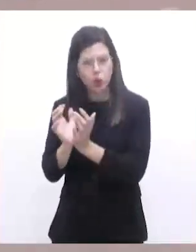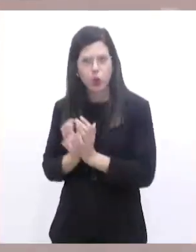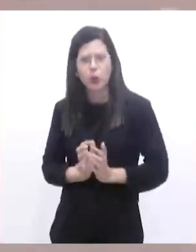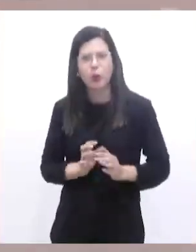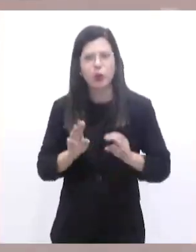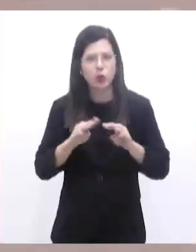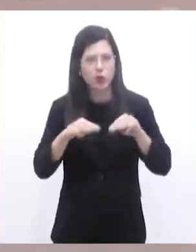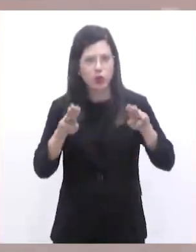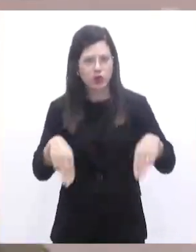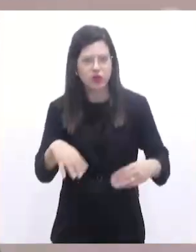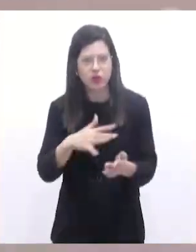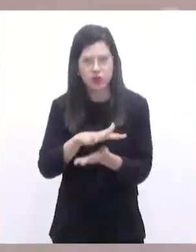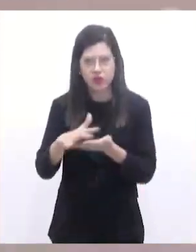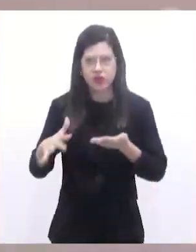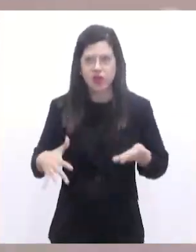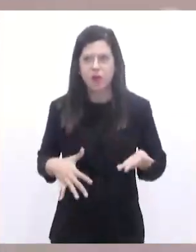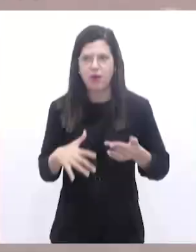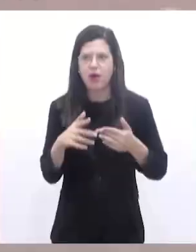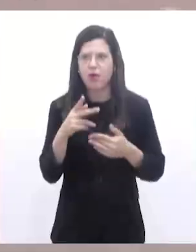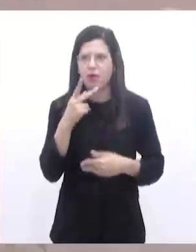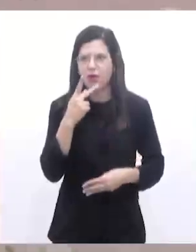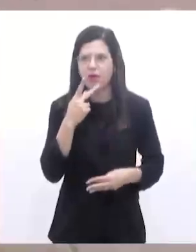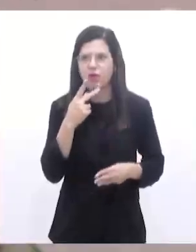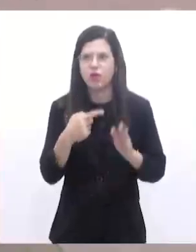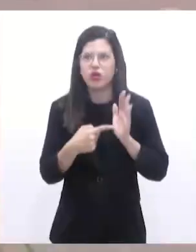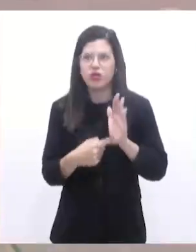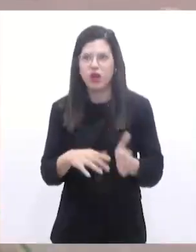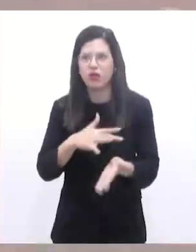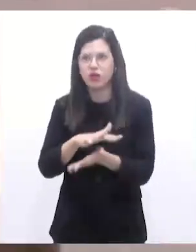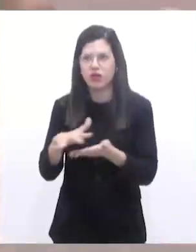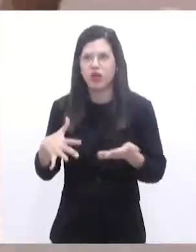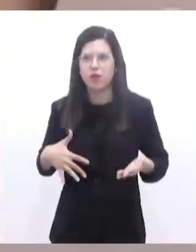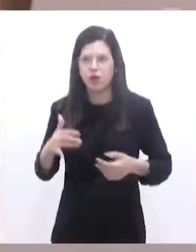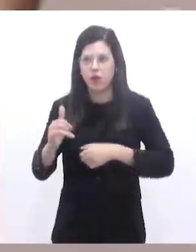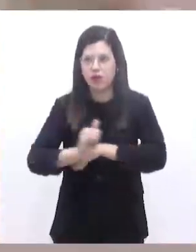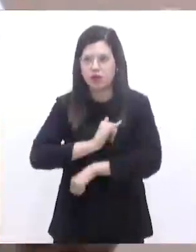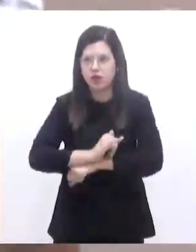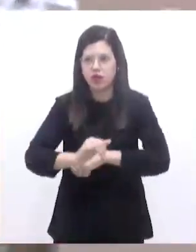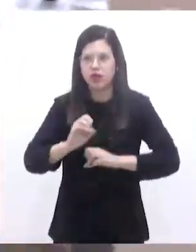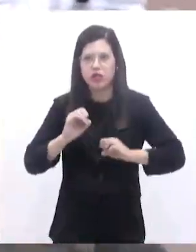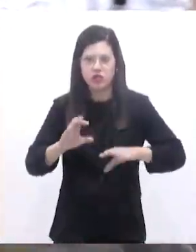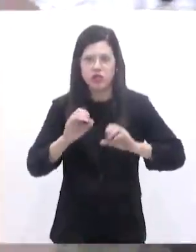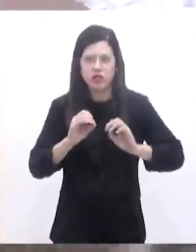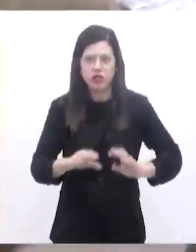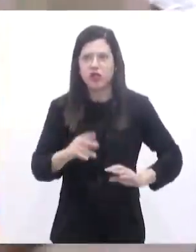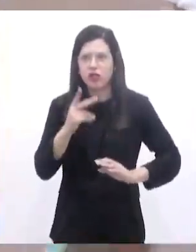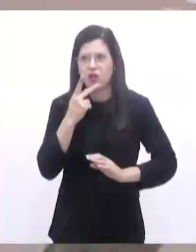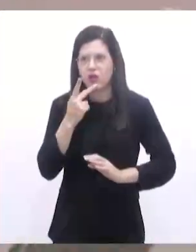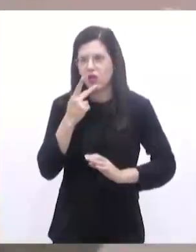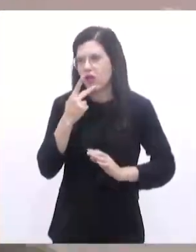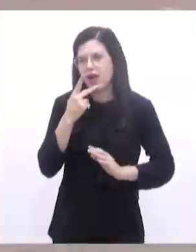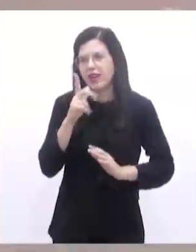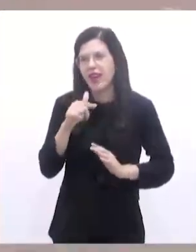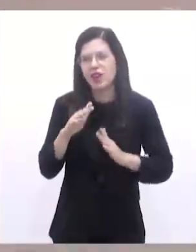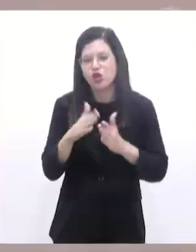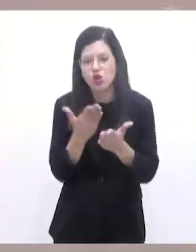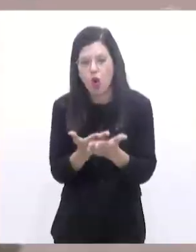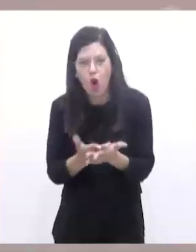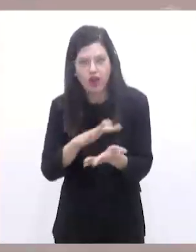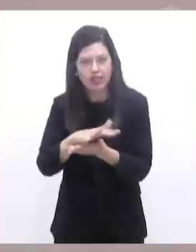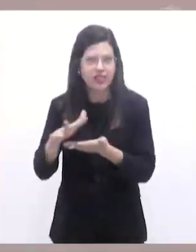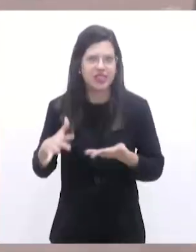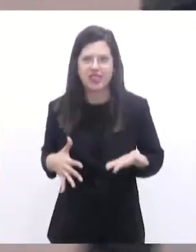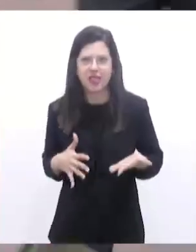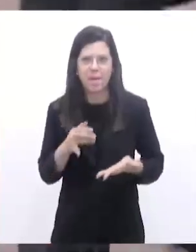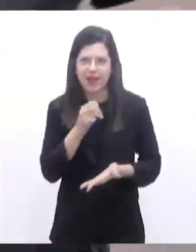do Samba para trabalhar o samba realmente como ferramenta de ensino, né? A gente não chama as escolas de samba de escolas à toa, são